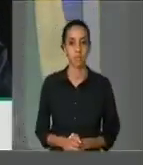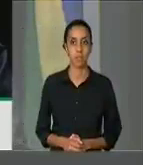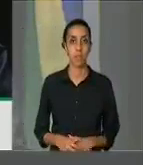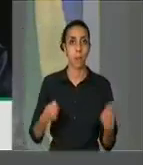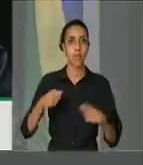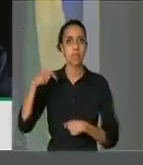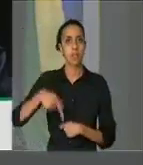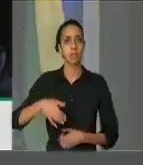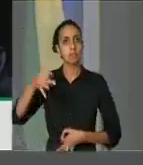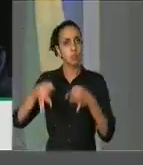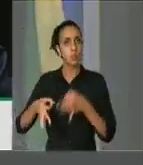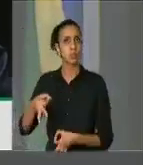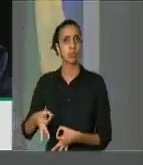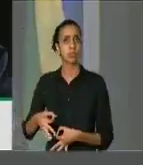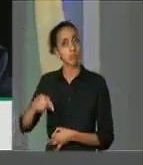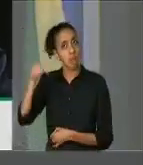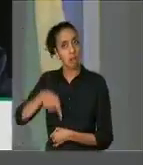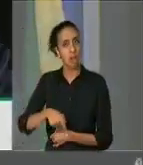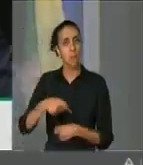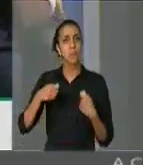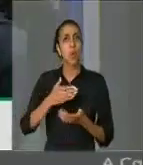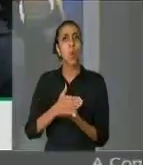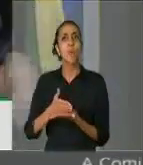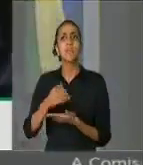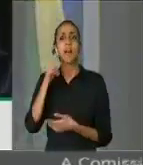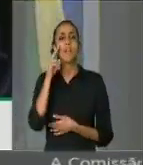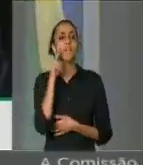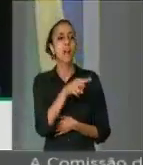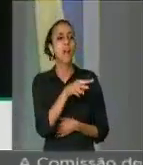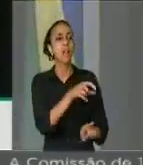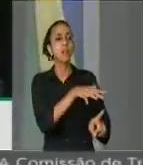aqui comecemos a olhar para quem está lá